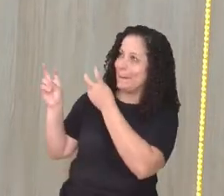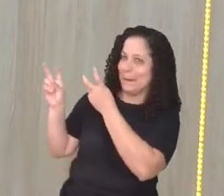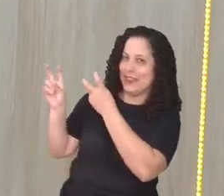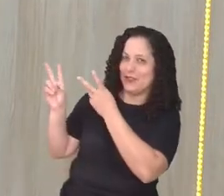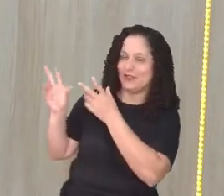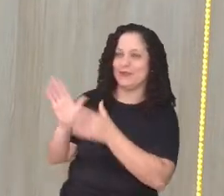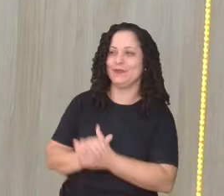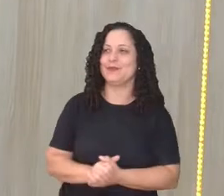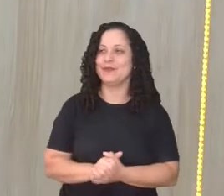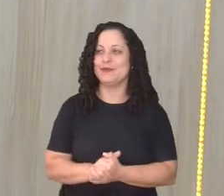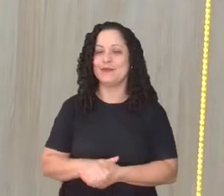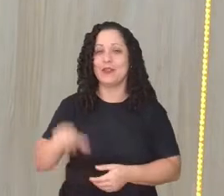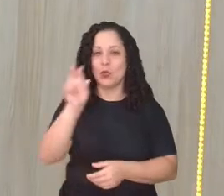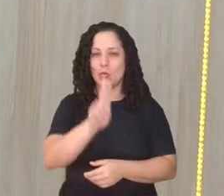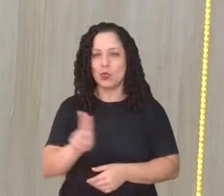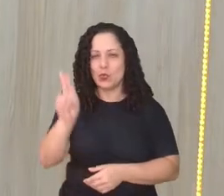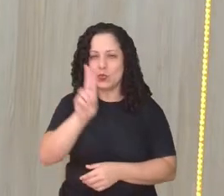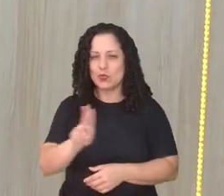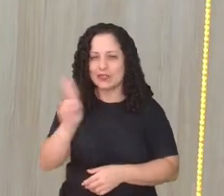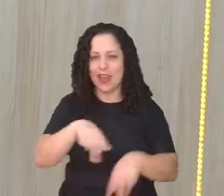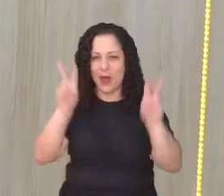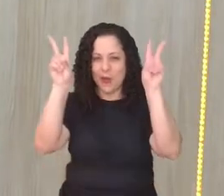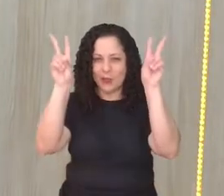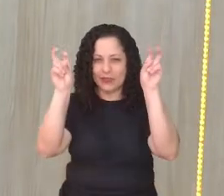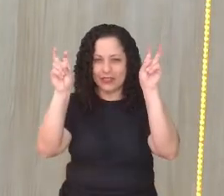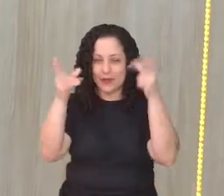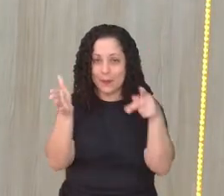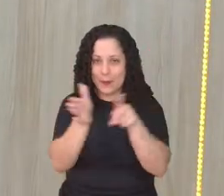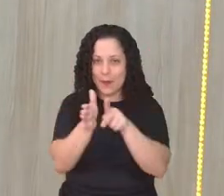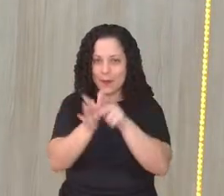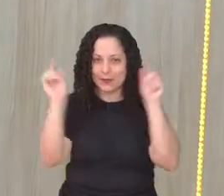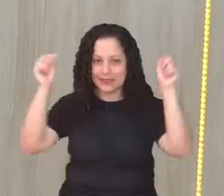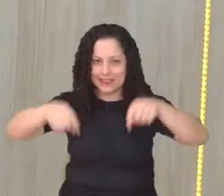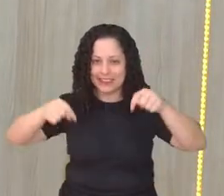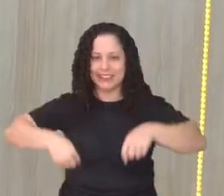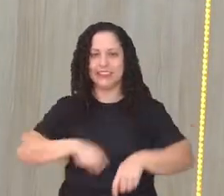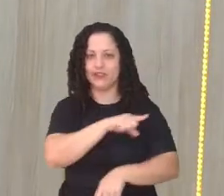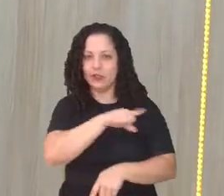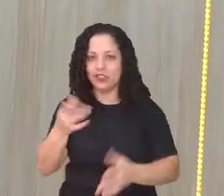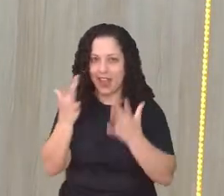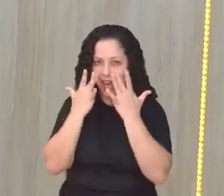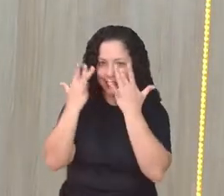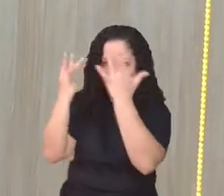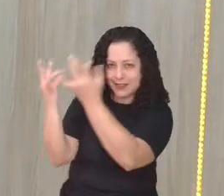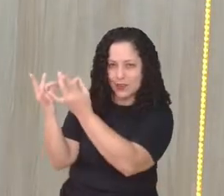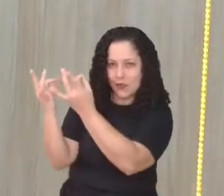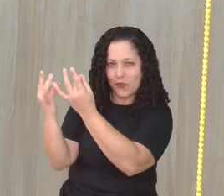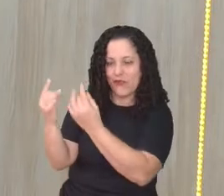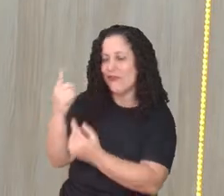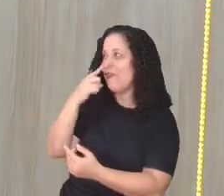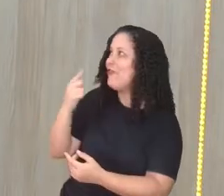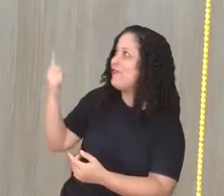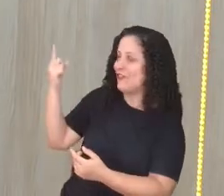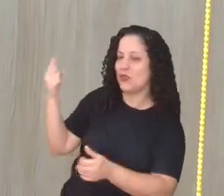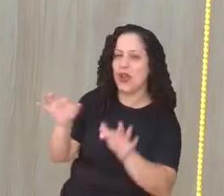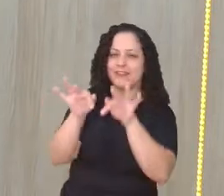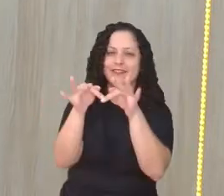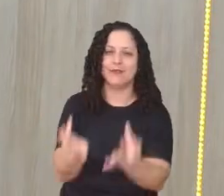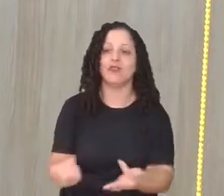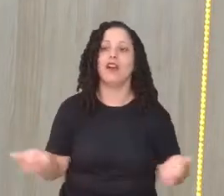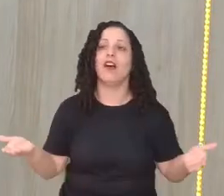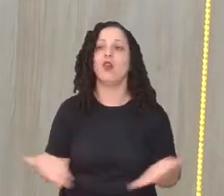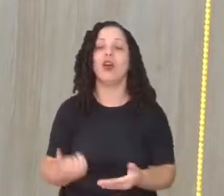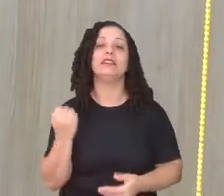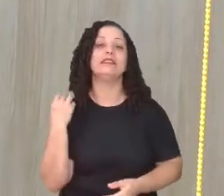uma expressão aqui do Nordeste, né? Vice. Mas é prestasse atenção. Como ficou simples. Agora, e por